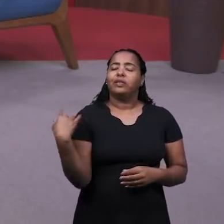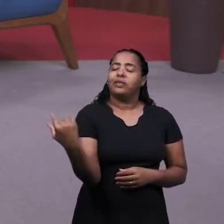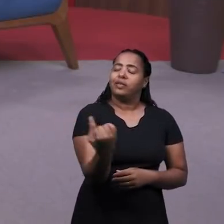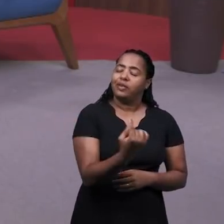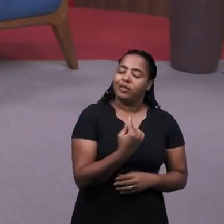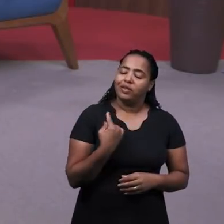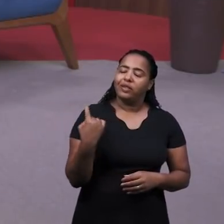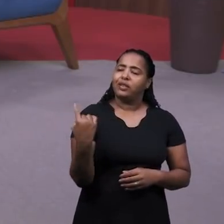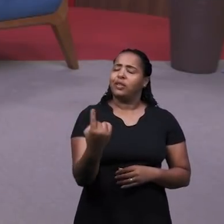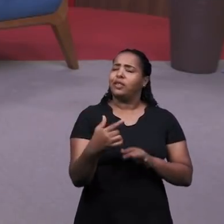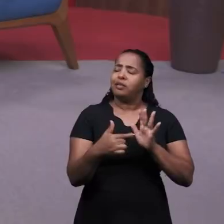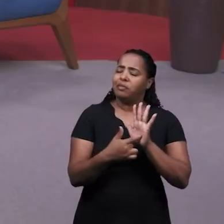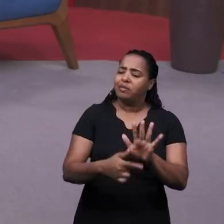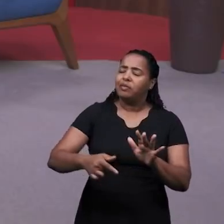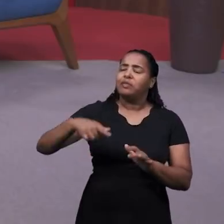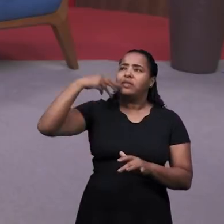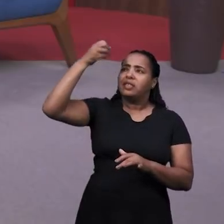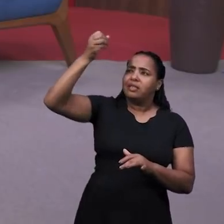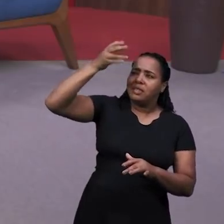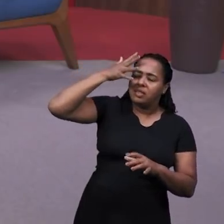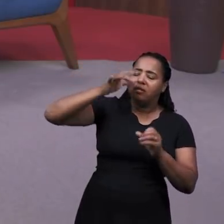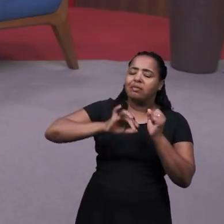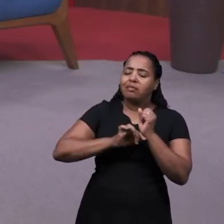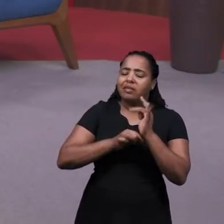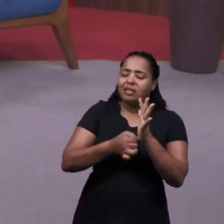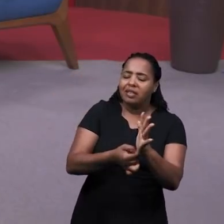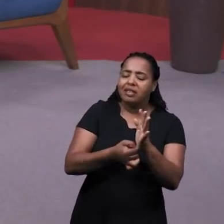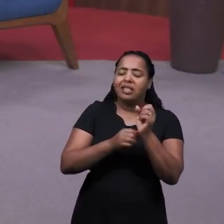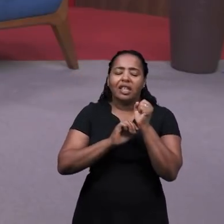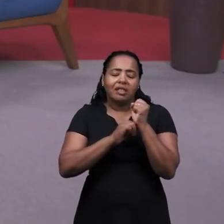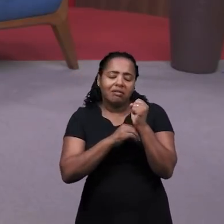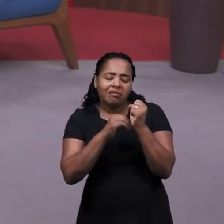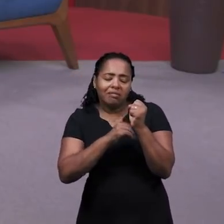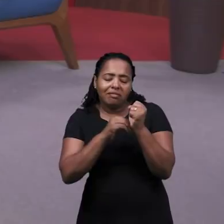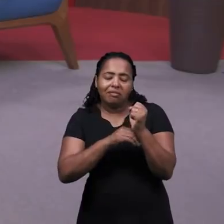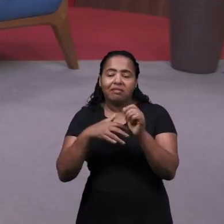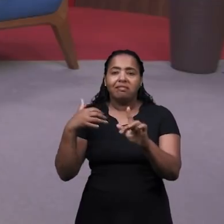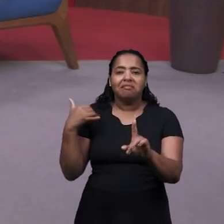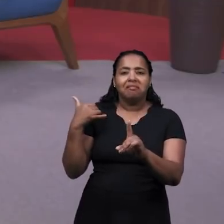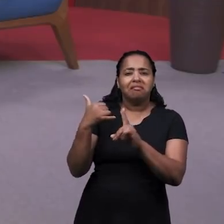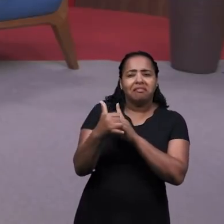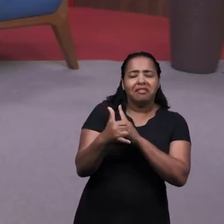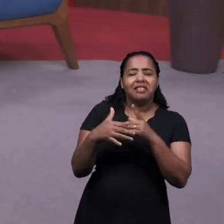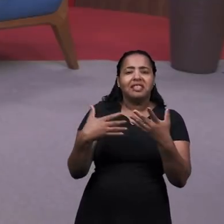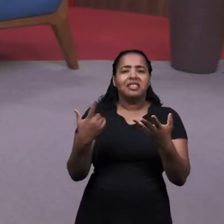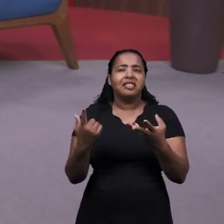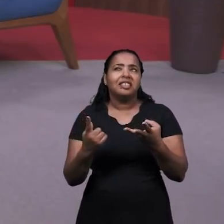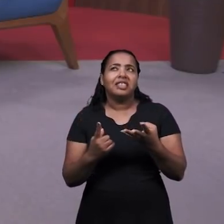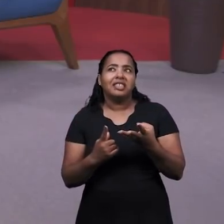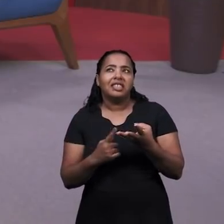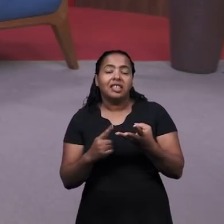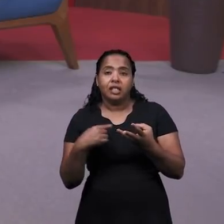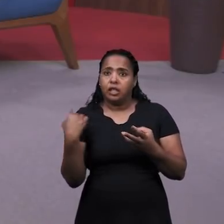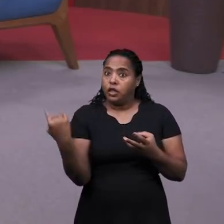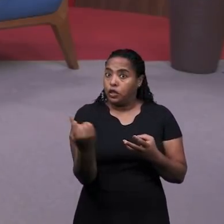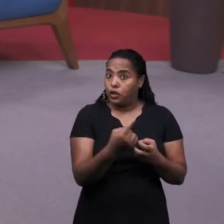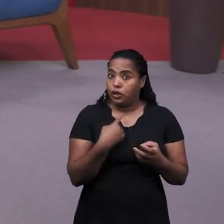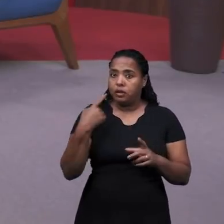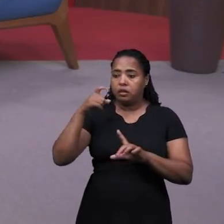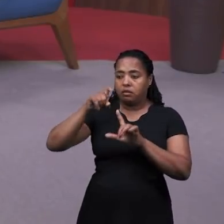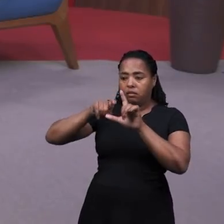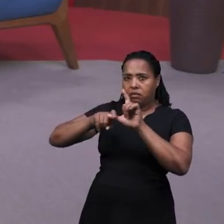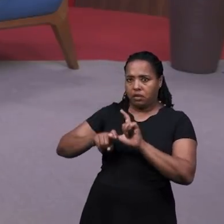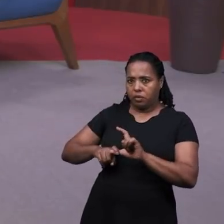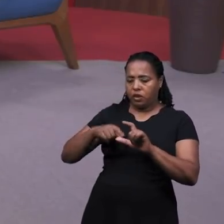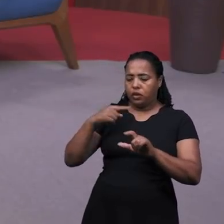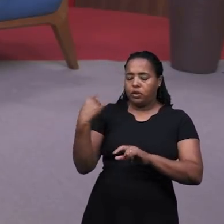falado tanto de revelação, de mistério, o que está oculto, profecia. É porque nós dependemos,